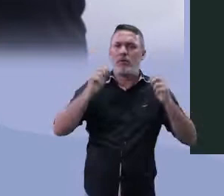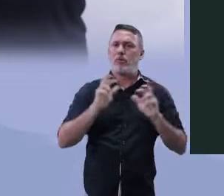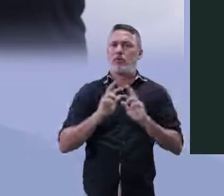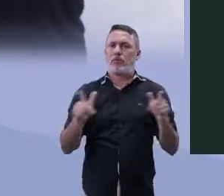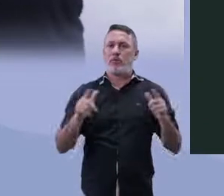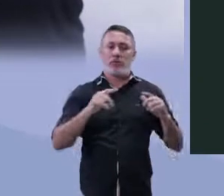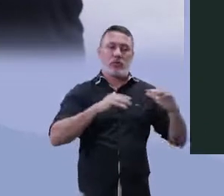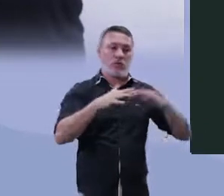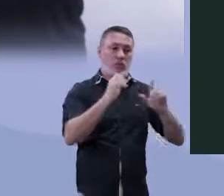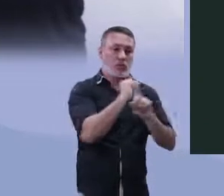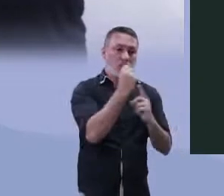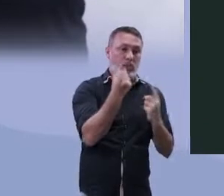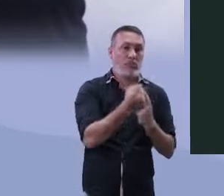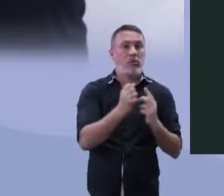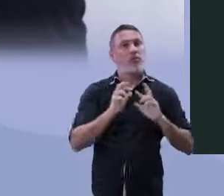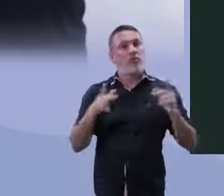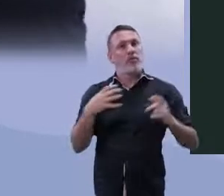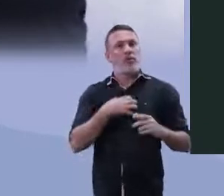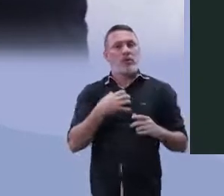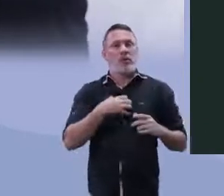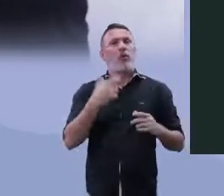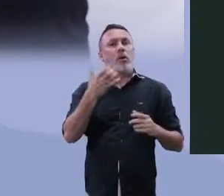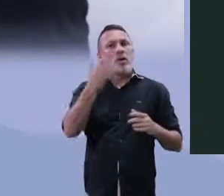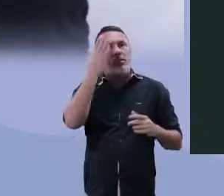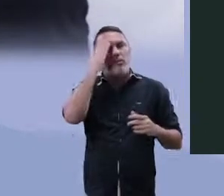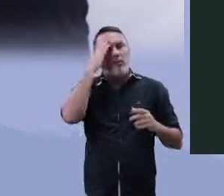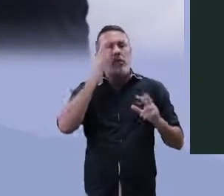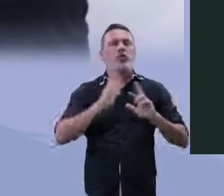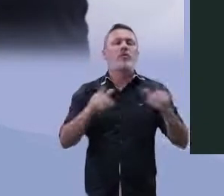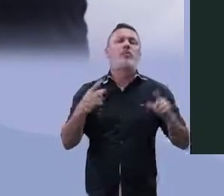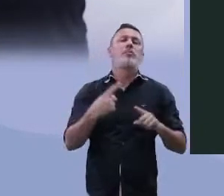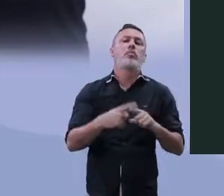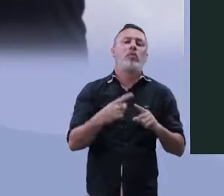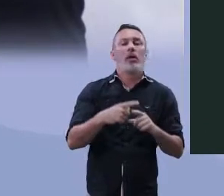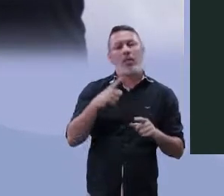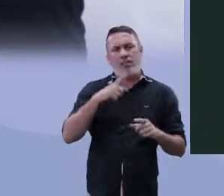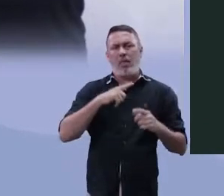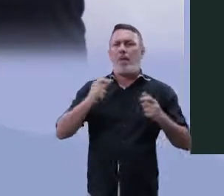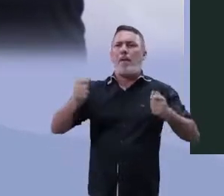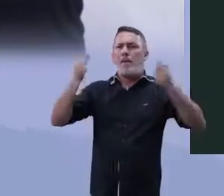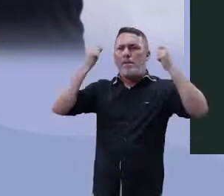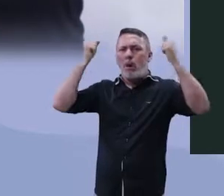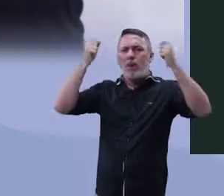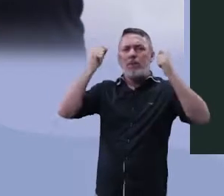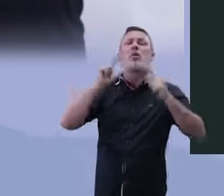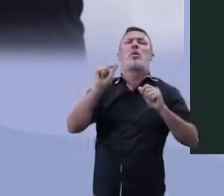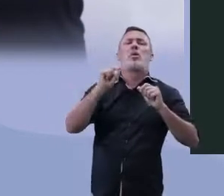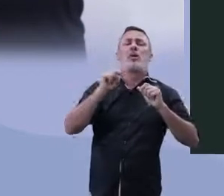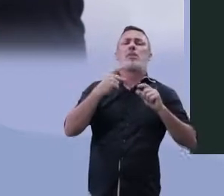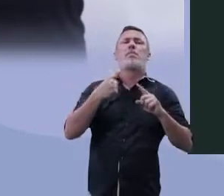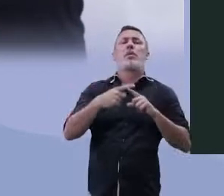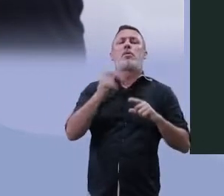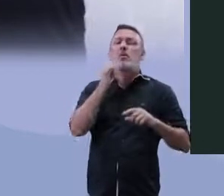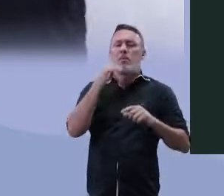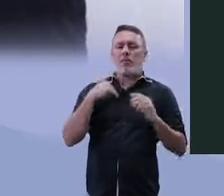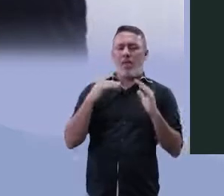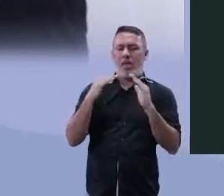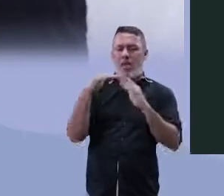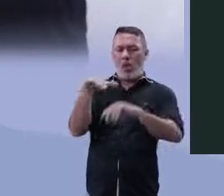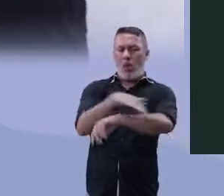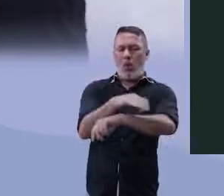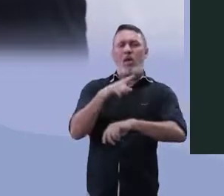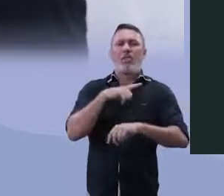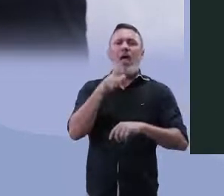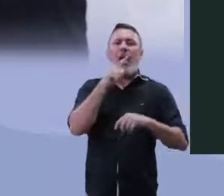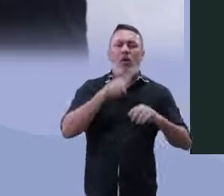uma coisa, movimento social é outra coisa. Por que eu quero fazer essa diferenciação? Eu posso fazer o protesto porque a rua do meu bairro alagou. Então,